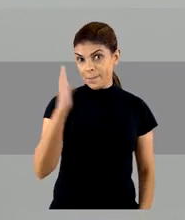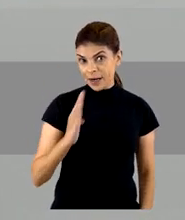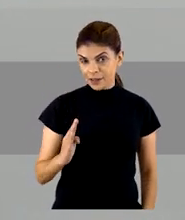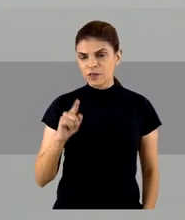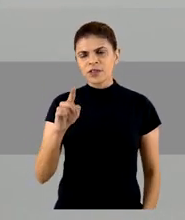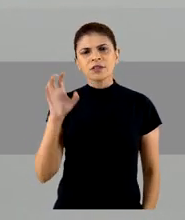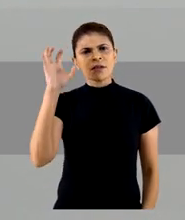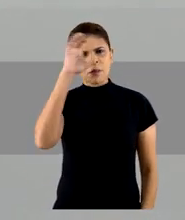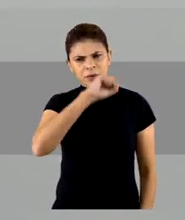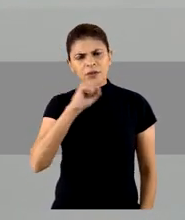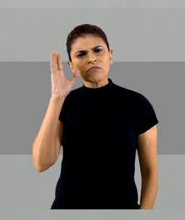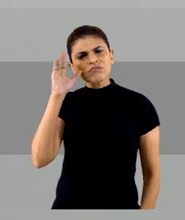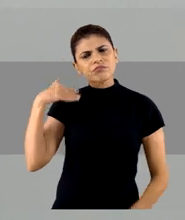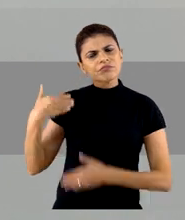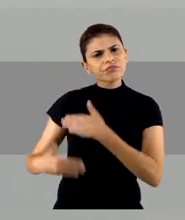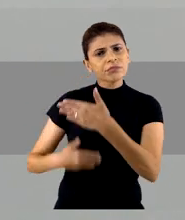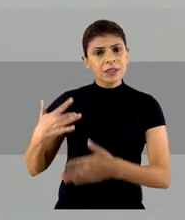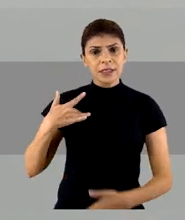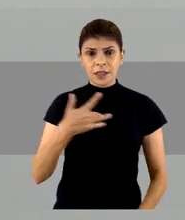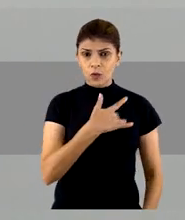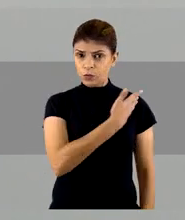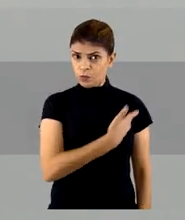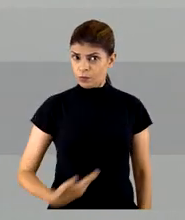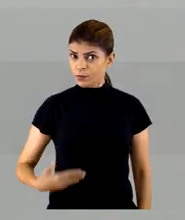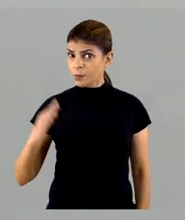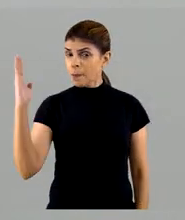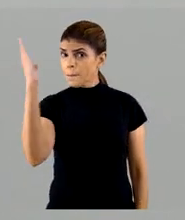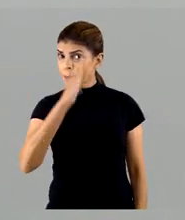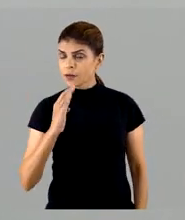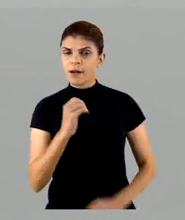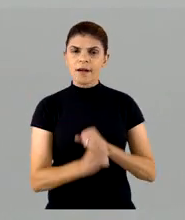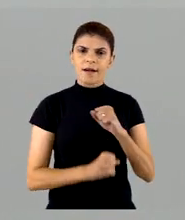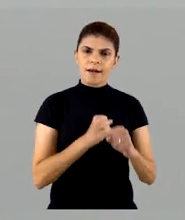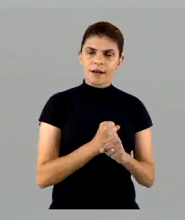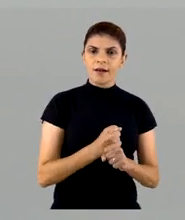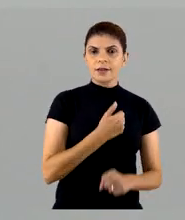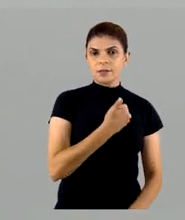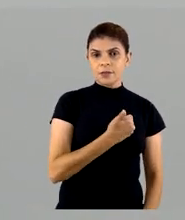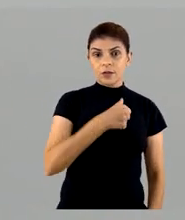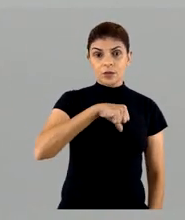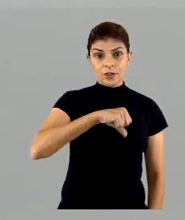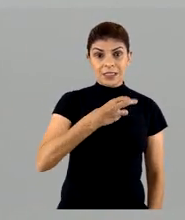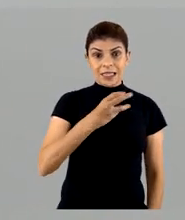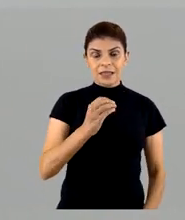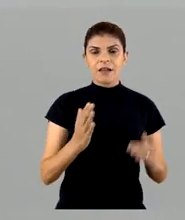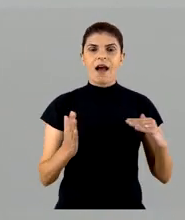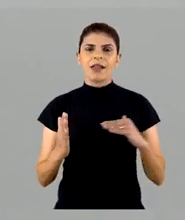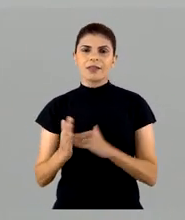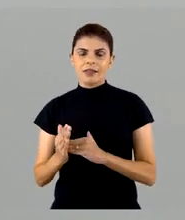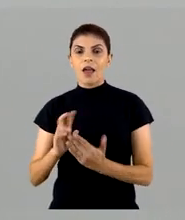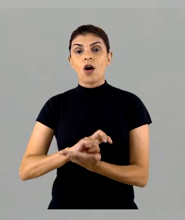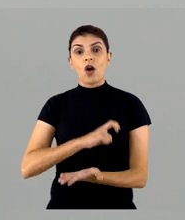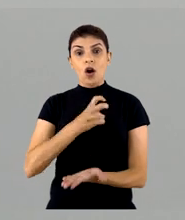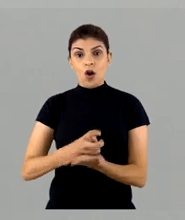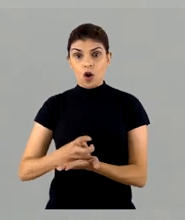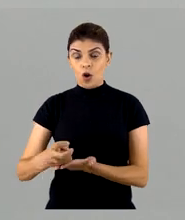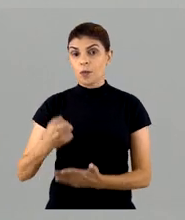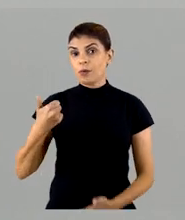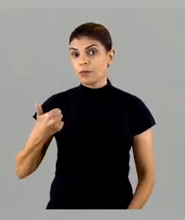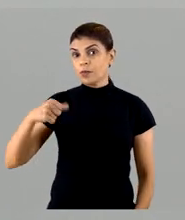unidade, acompanhamos a trajetória da saúde pública brasileira entre os anos 1930 até o golpe de